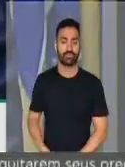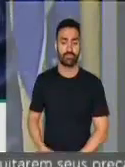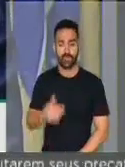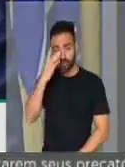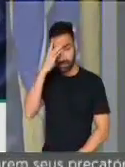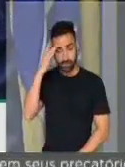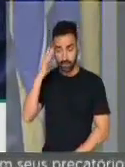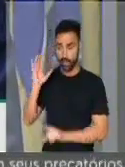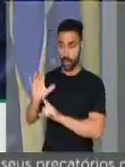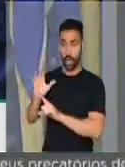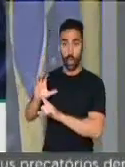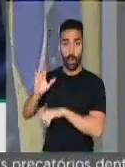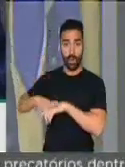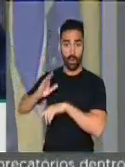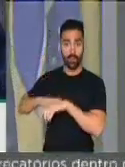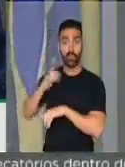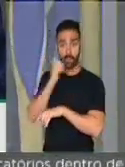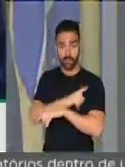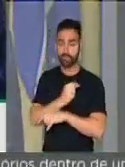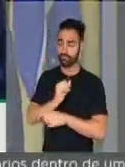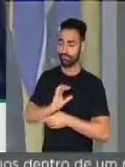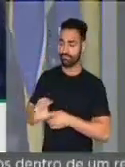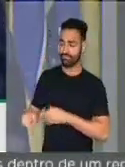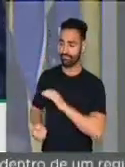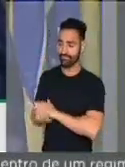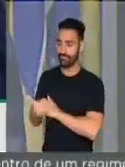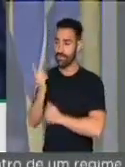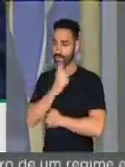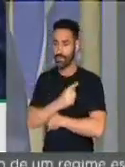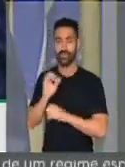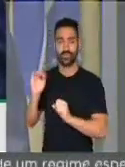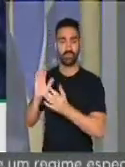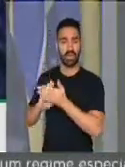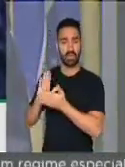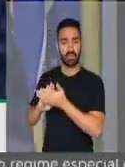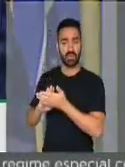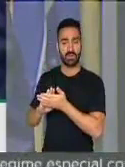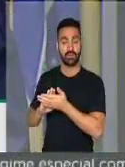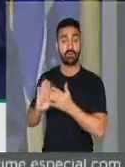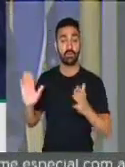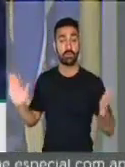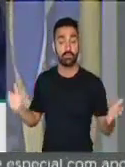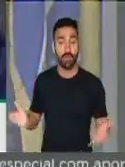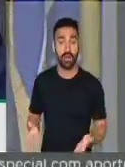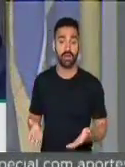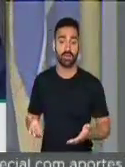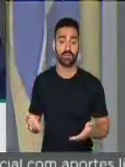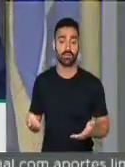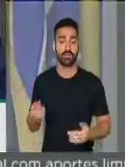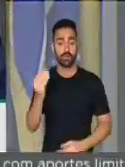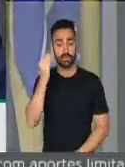papel e ganharam a sua parte. Agora estão tentando